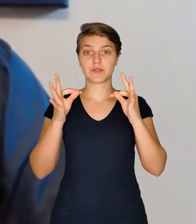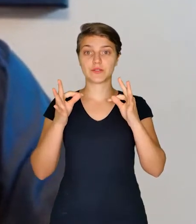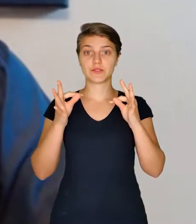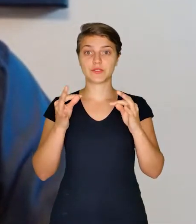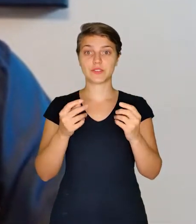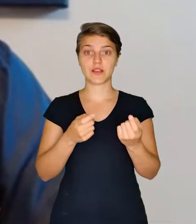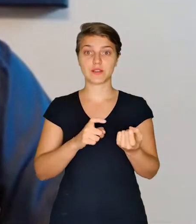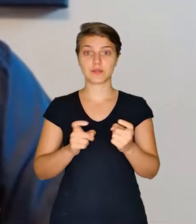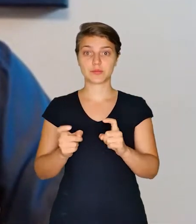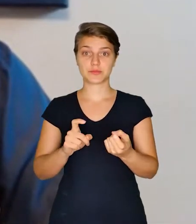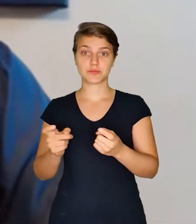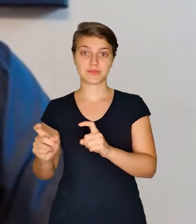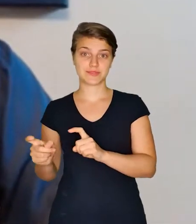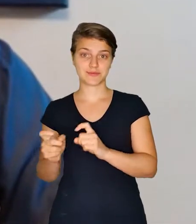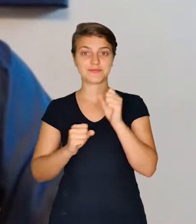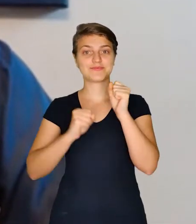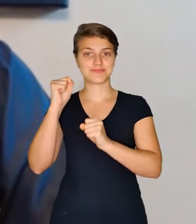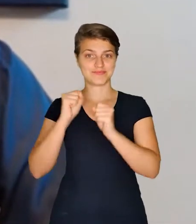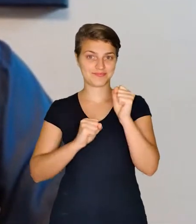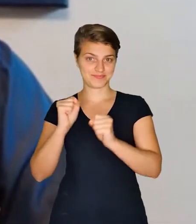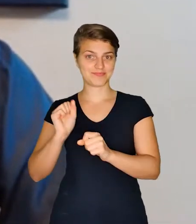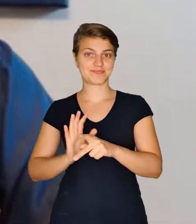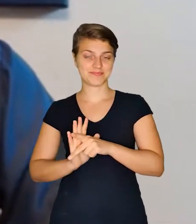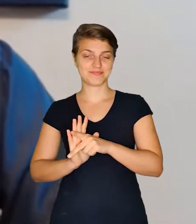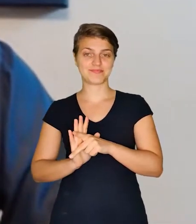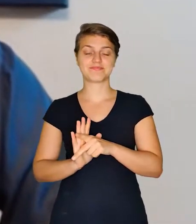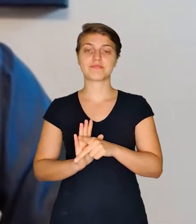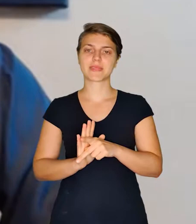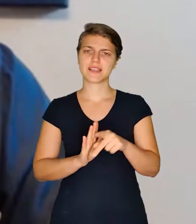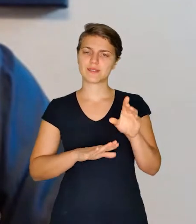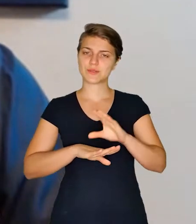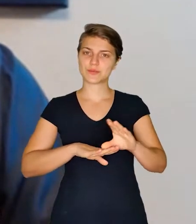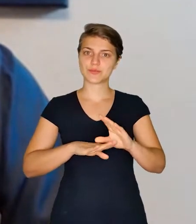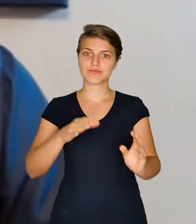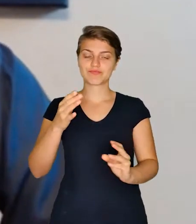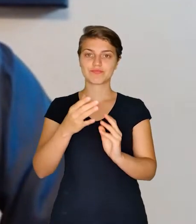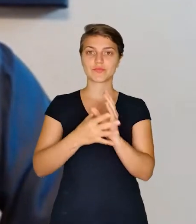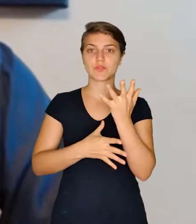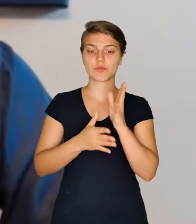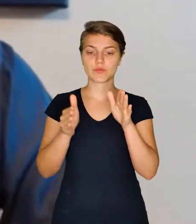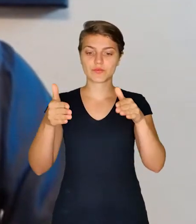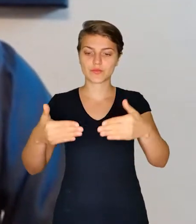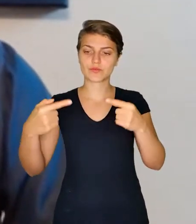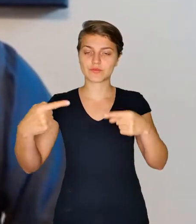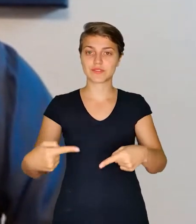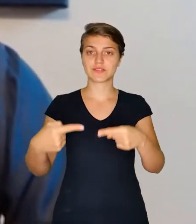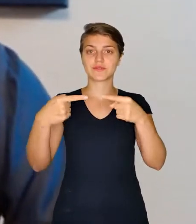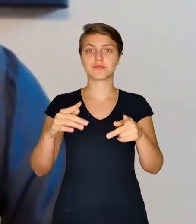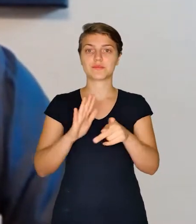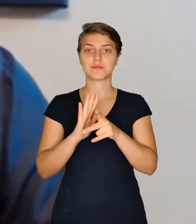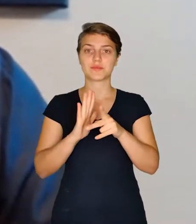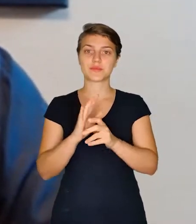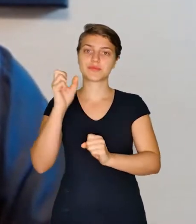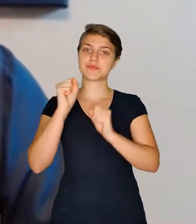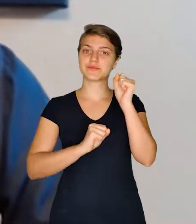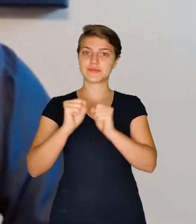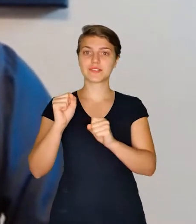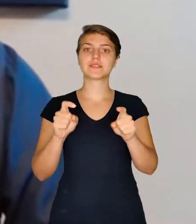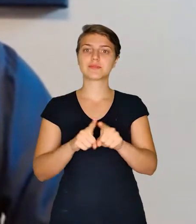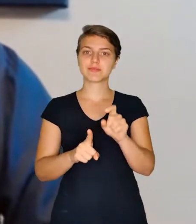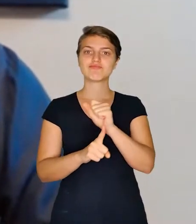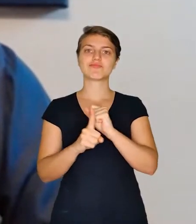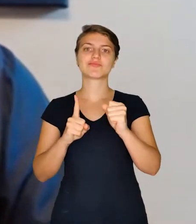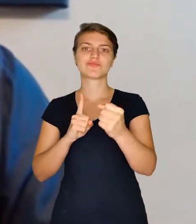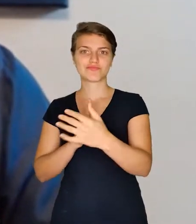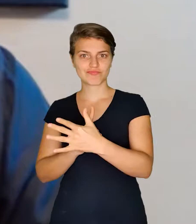de Tecnologia em Automação Industrial nasceu com um olhar totalmente voltado para os novos desafios que a indústria e a sociedade